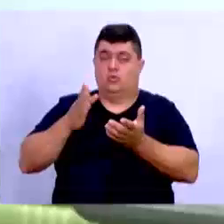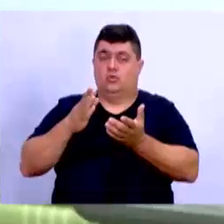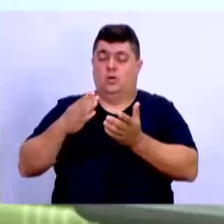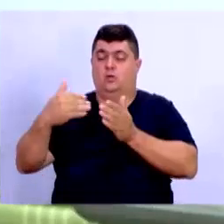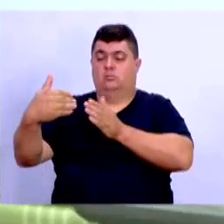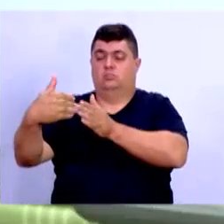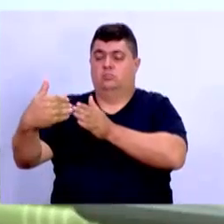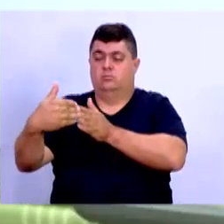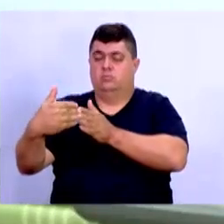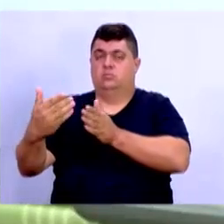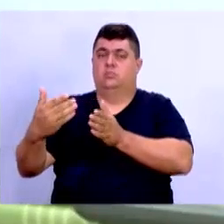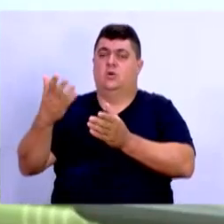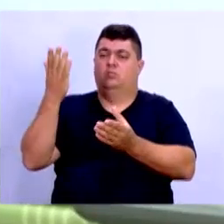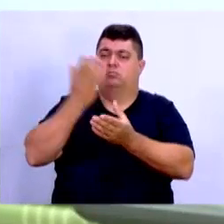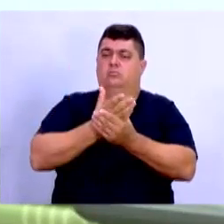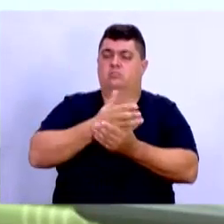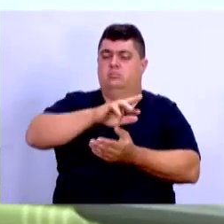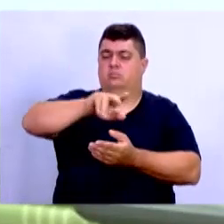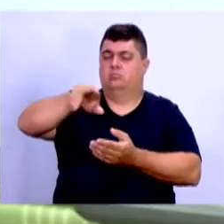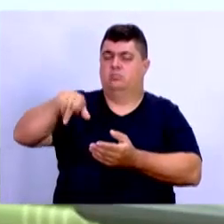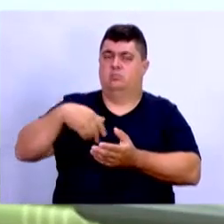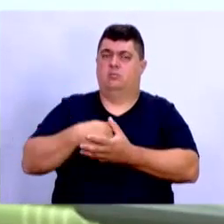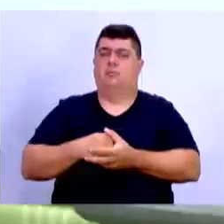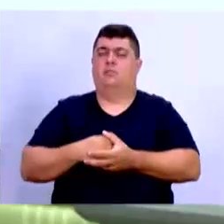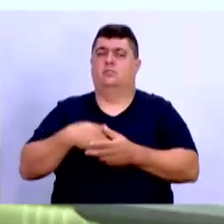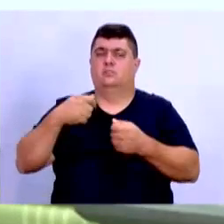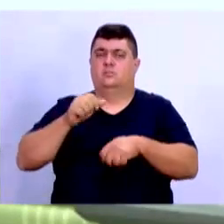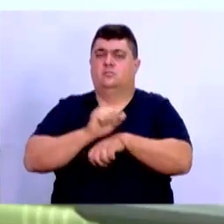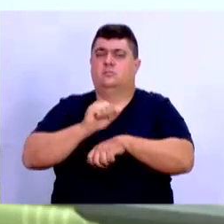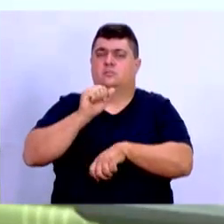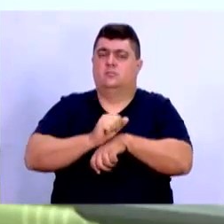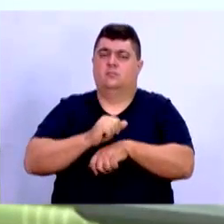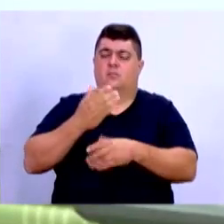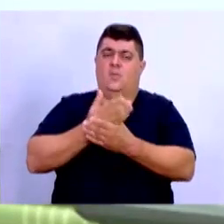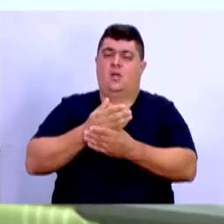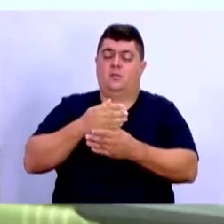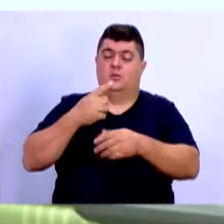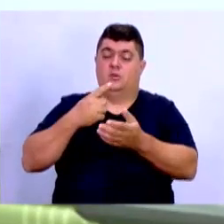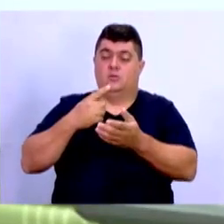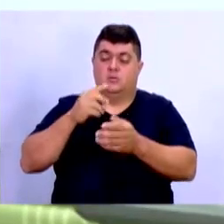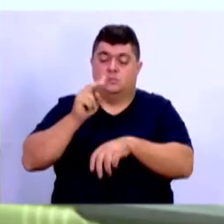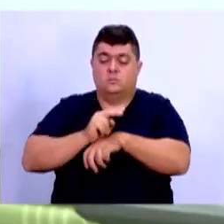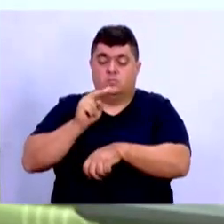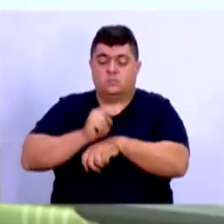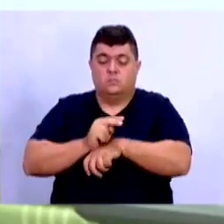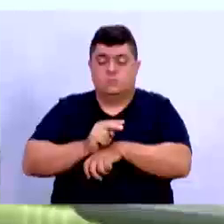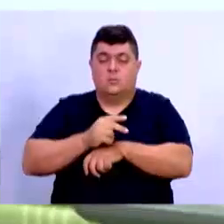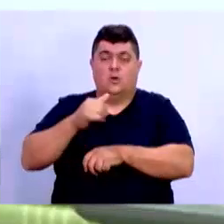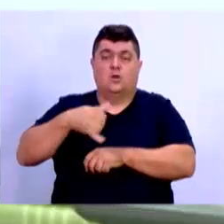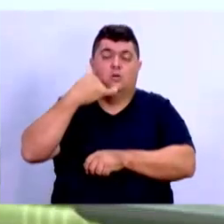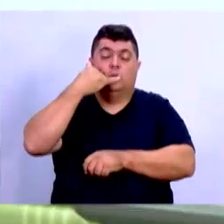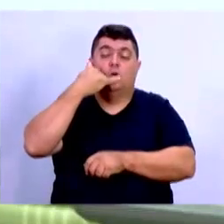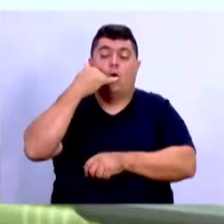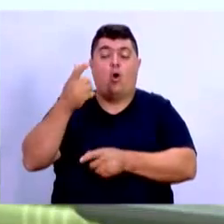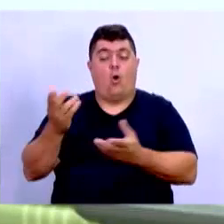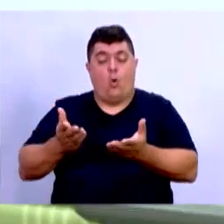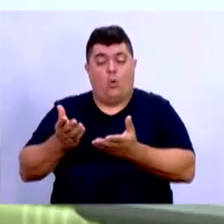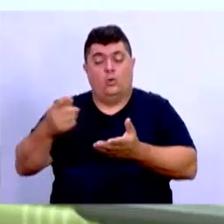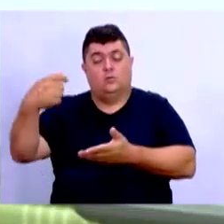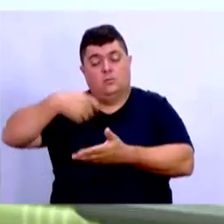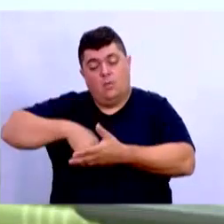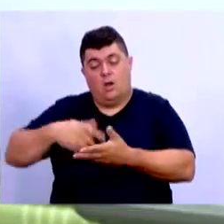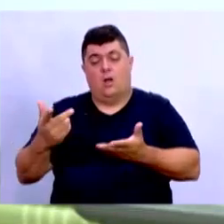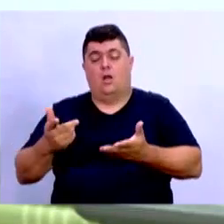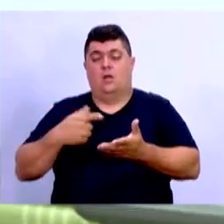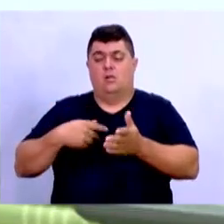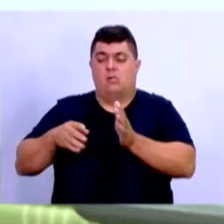um processo que de repente ele ganhou e ele está aguardando aquele dinheiro para cair tal dia, não caiu, então ele já liga lá para a pessoa já para fazer a